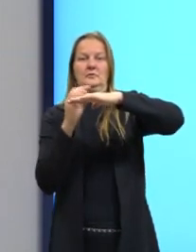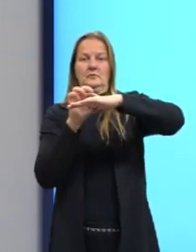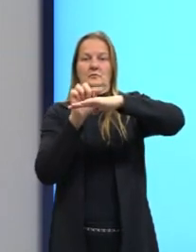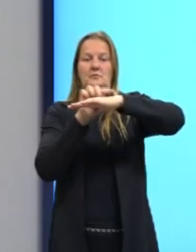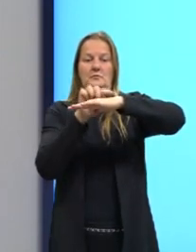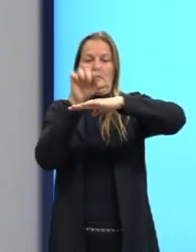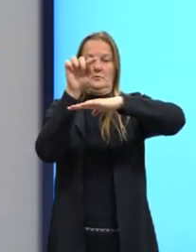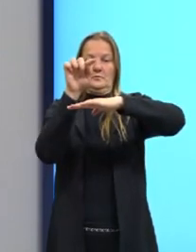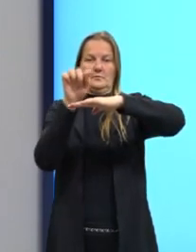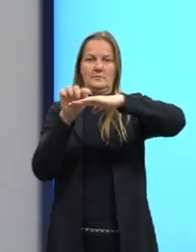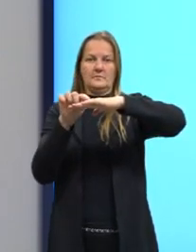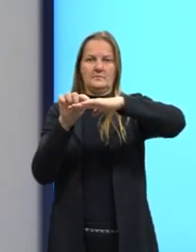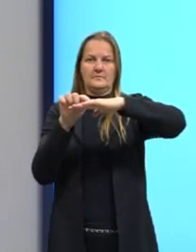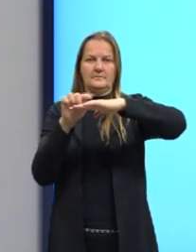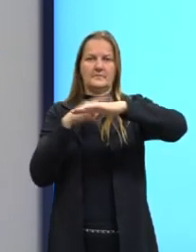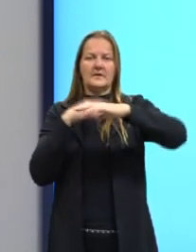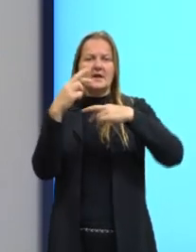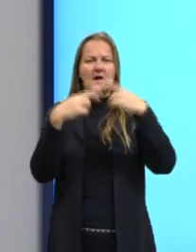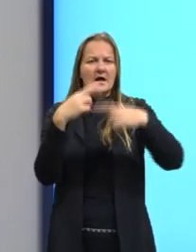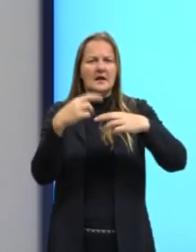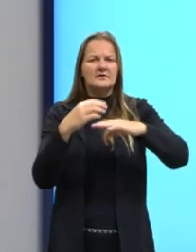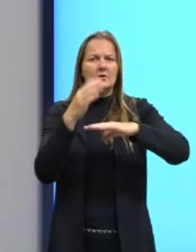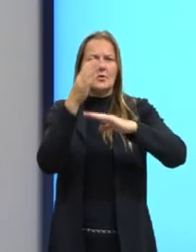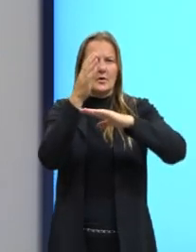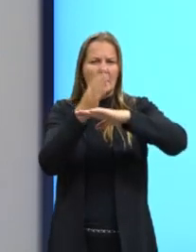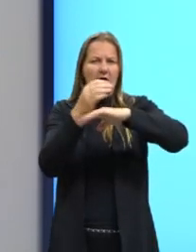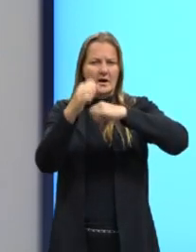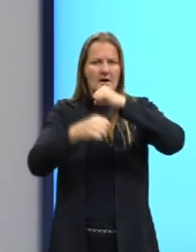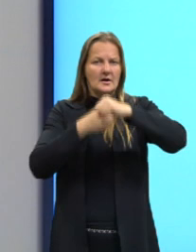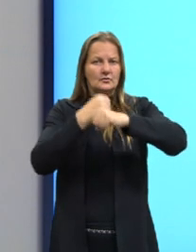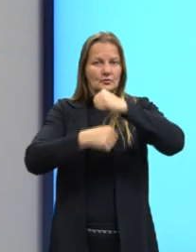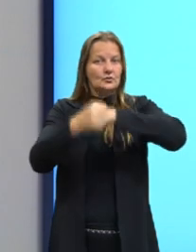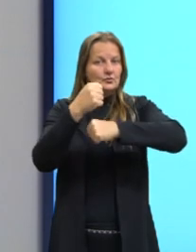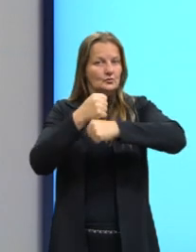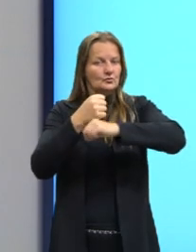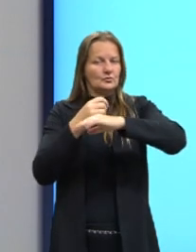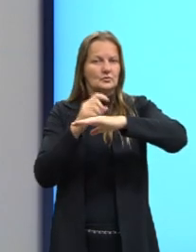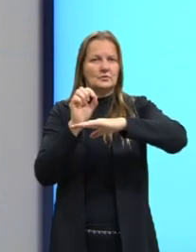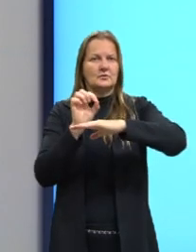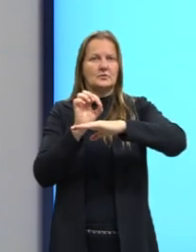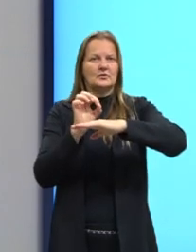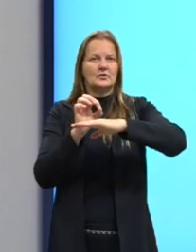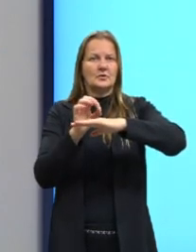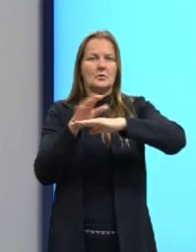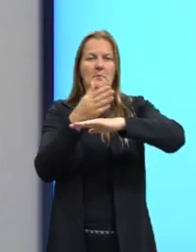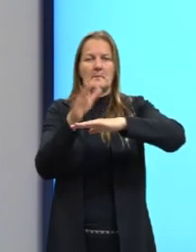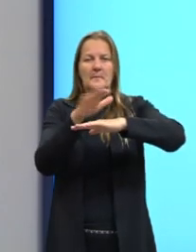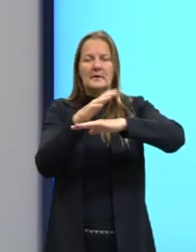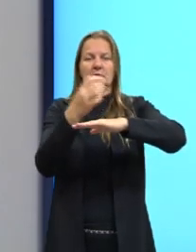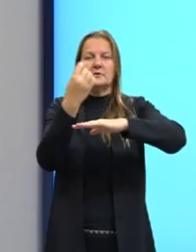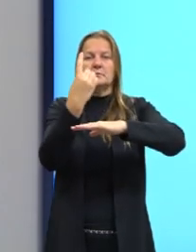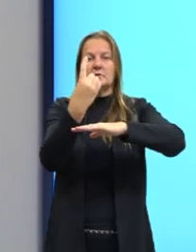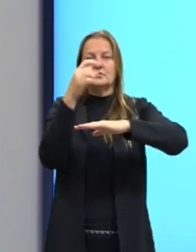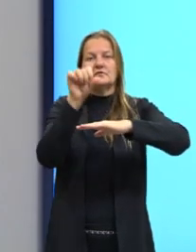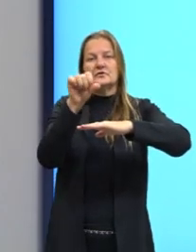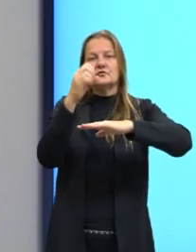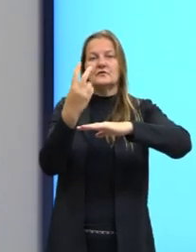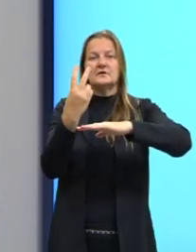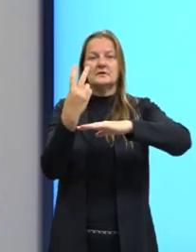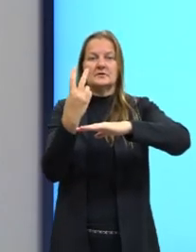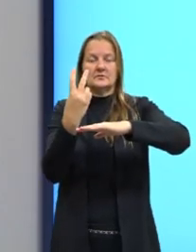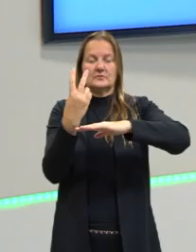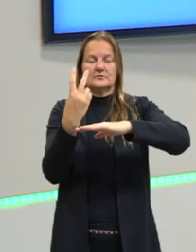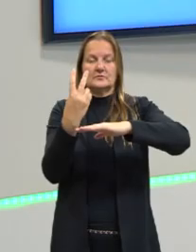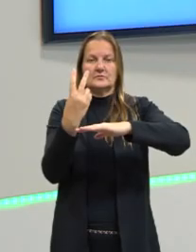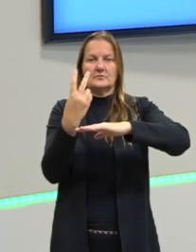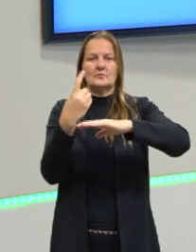maior que a gente fosse analisar em relação ao ano por exemplo com certeza ia ser aproximadamente 92 anos 92